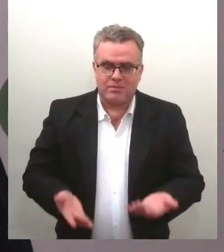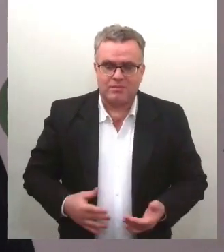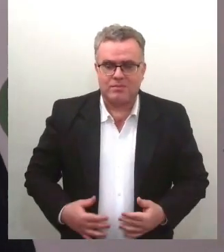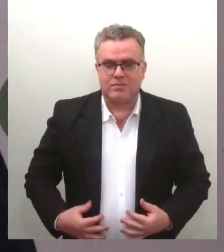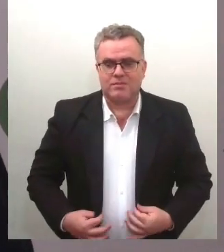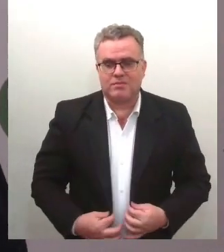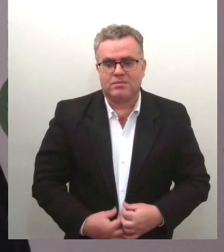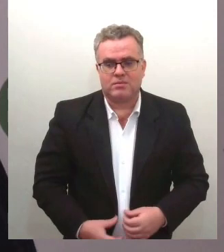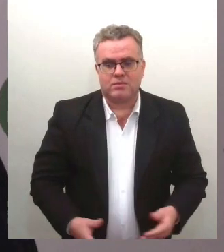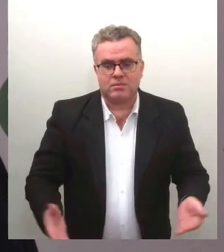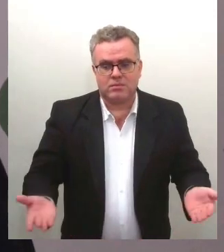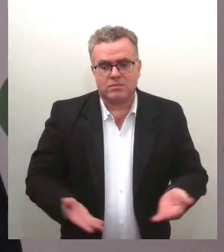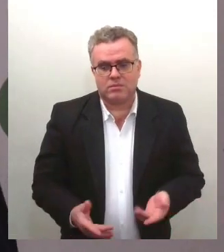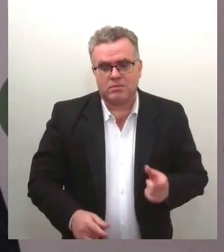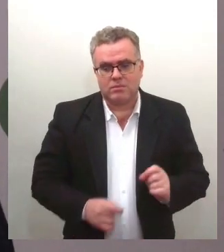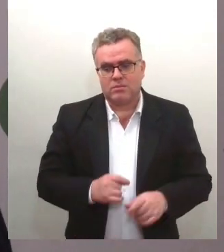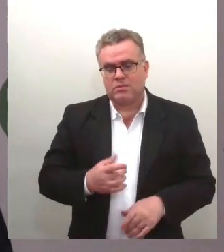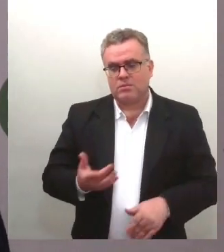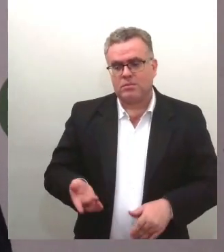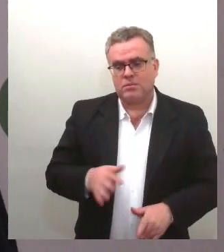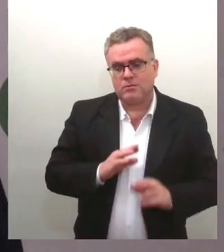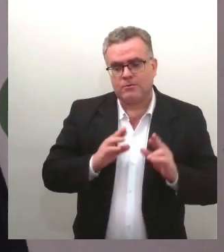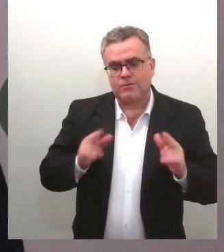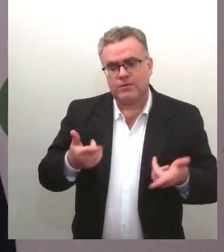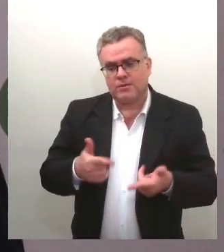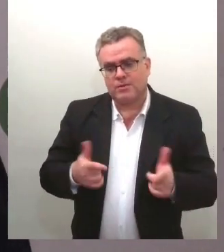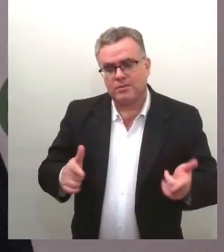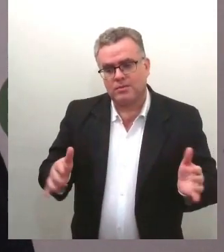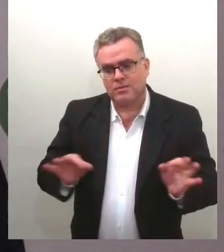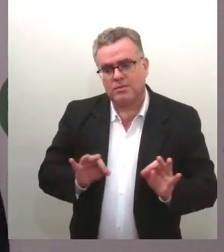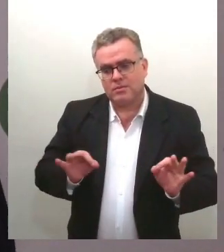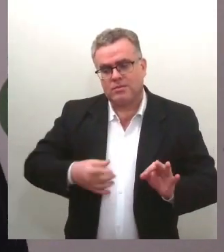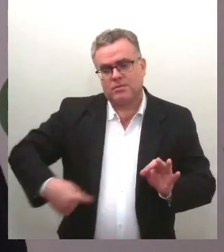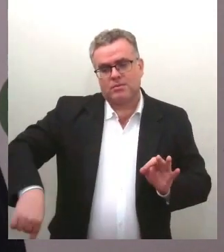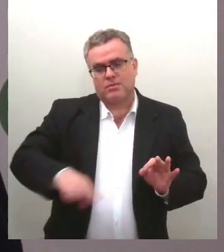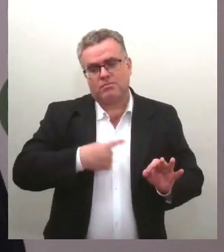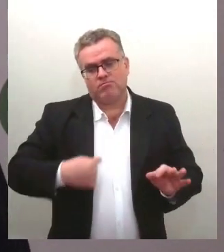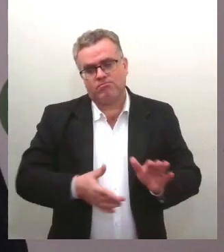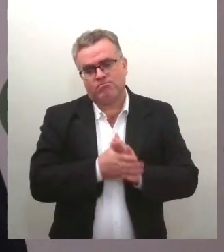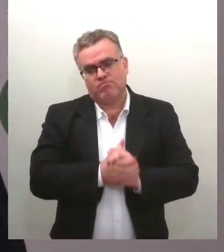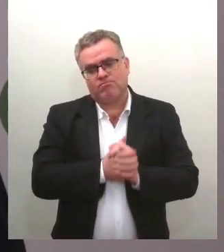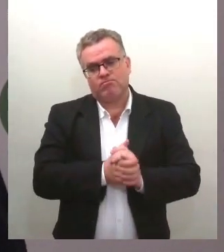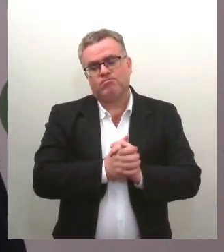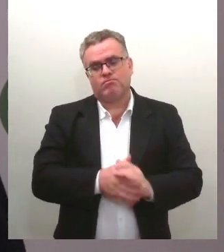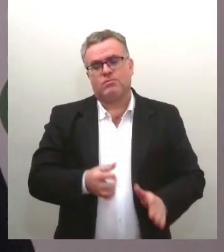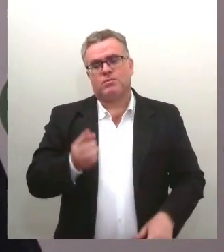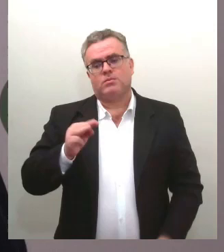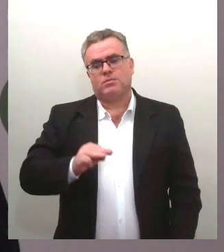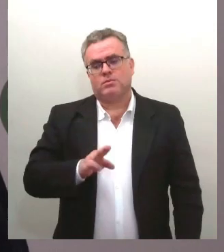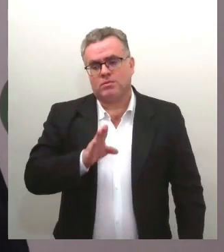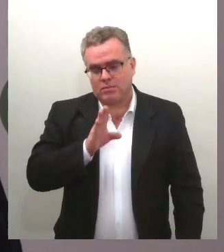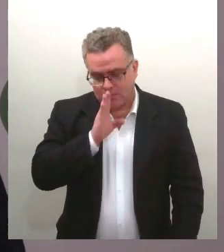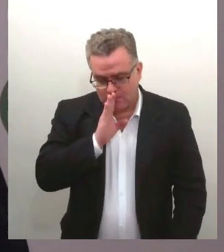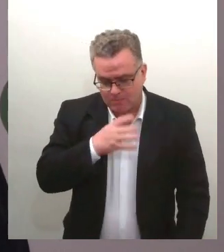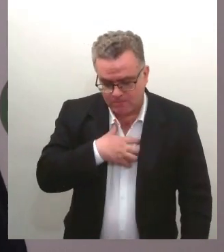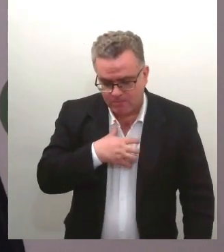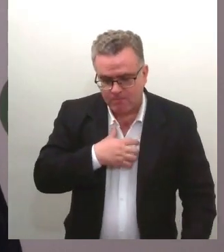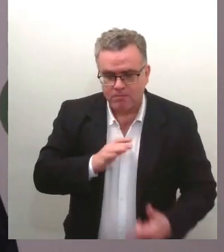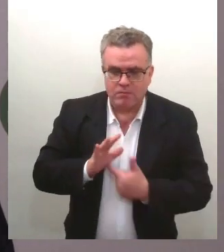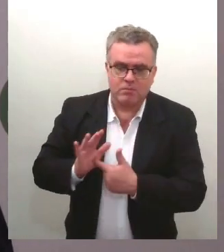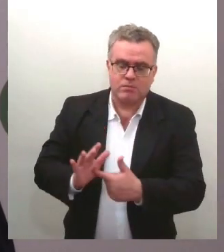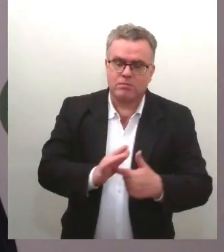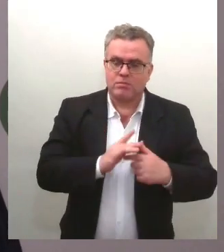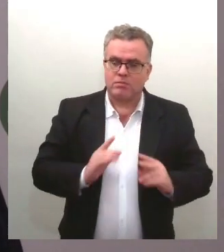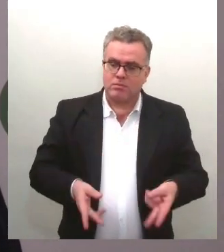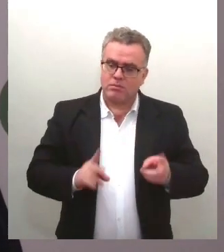diferente. Fizemos uma grande homenagem a ela aqui, com um minuto de silêncio, mostrando essa homenagem e a solidariedade do